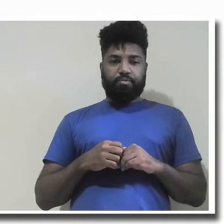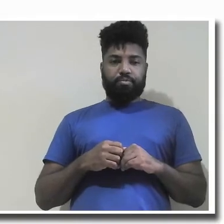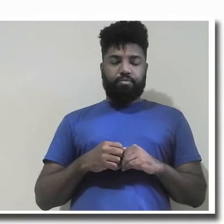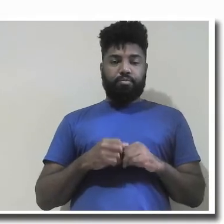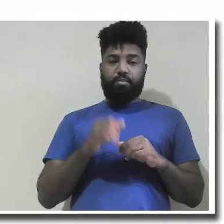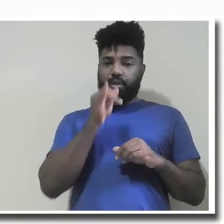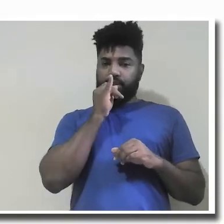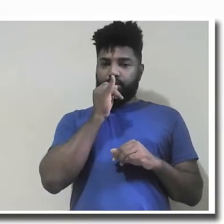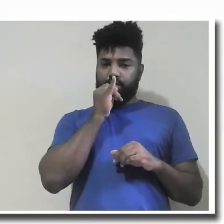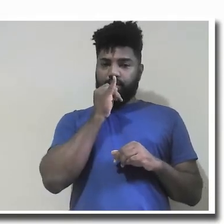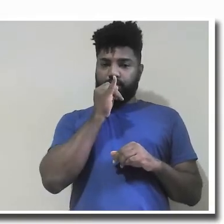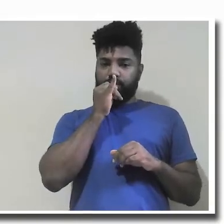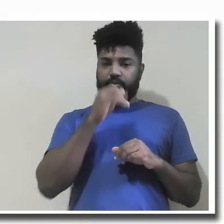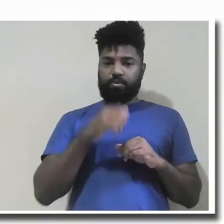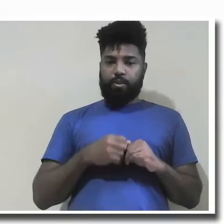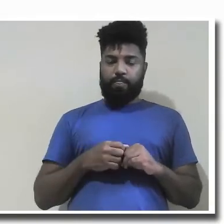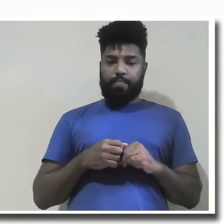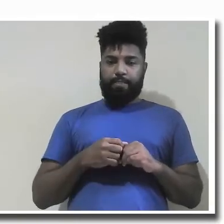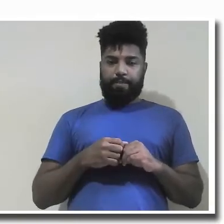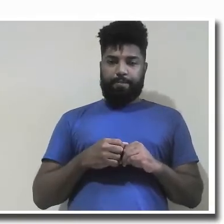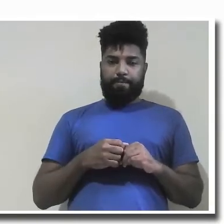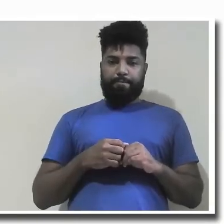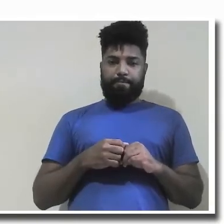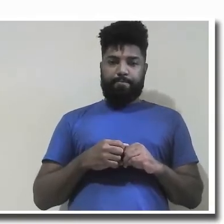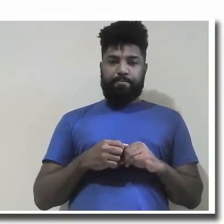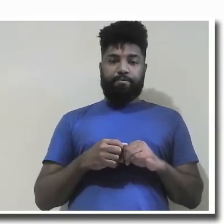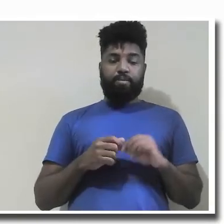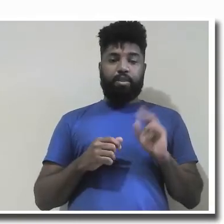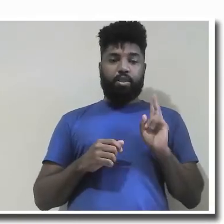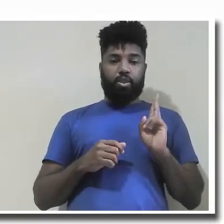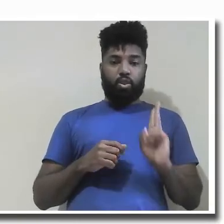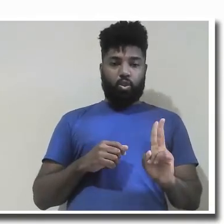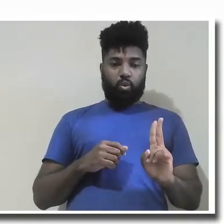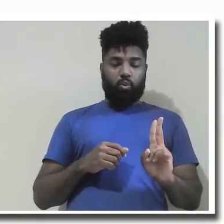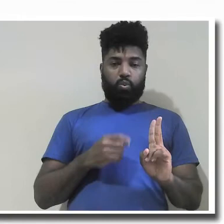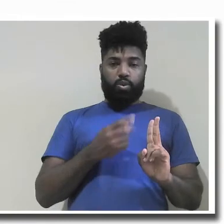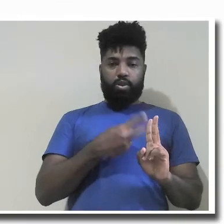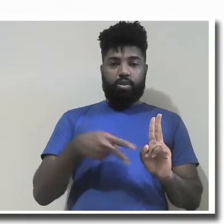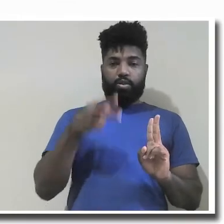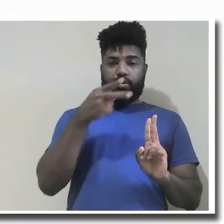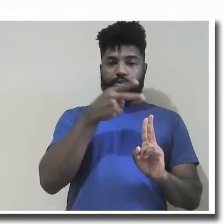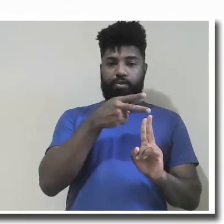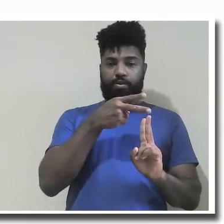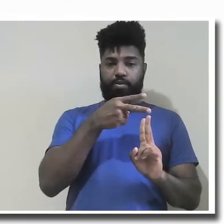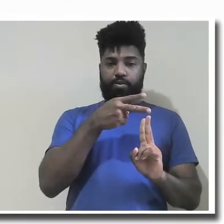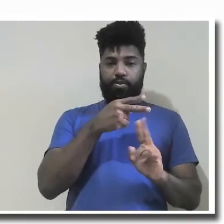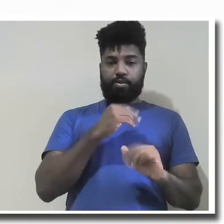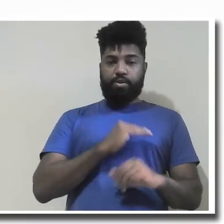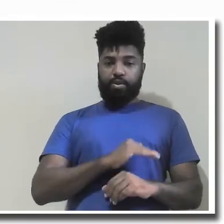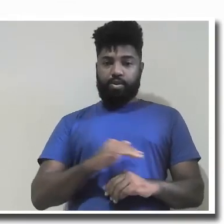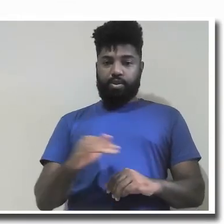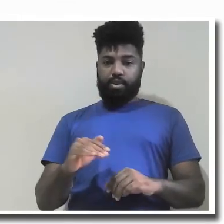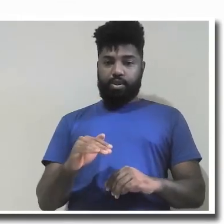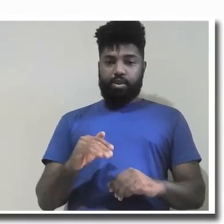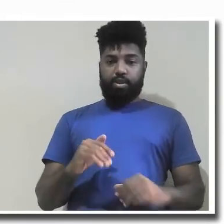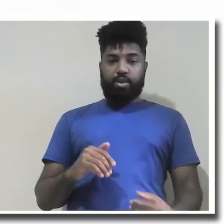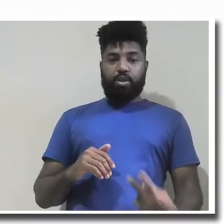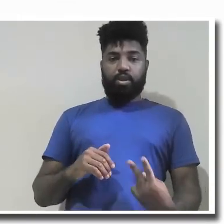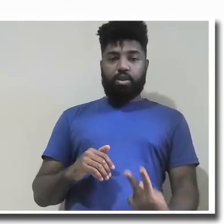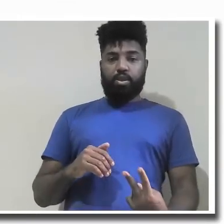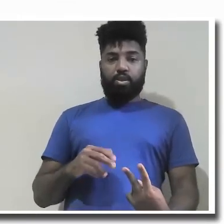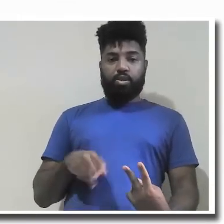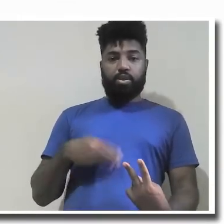Como exemplo, podemos efetuar o cálculo de 2 ao quadrado dividido por 2 ao